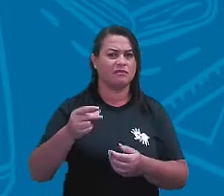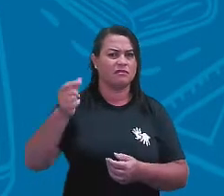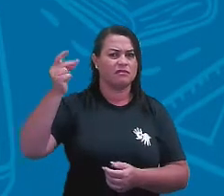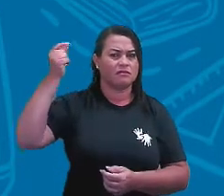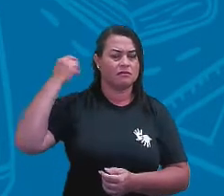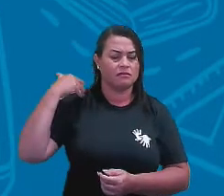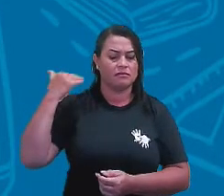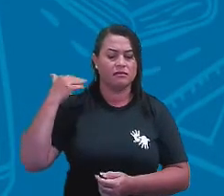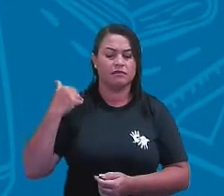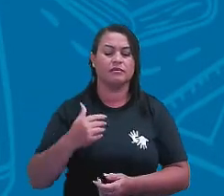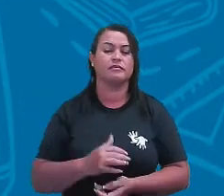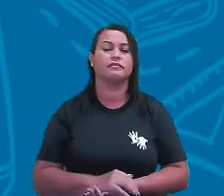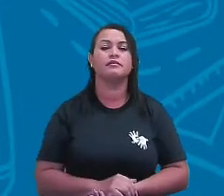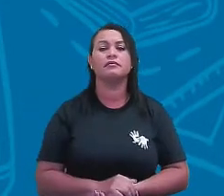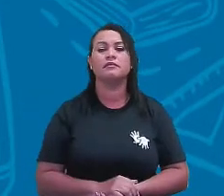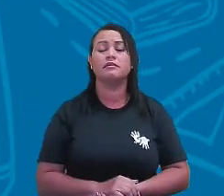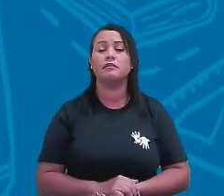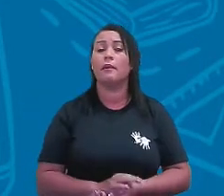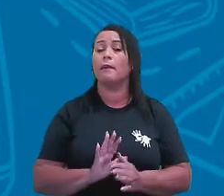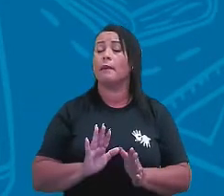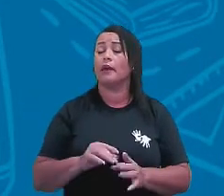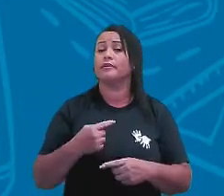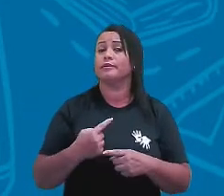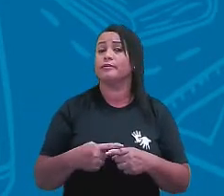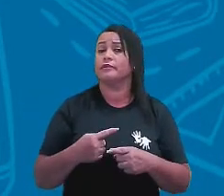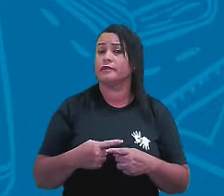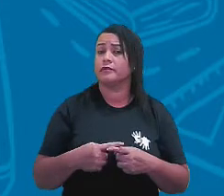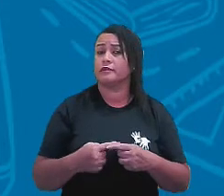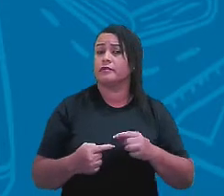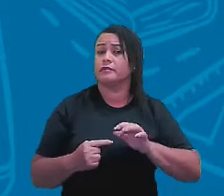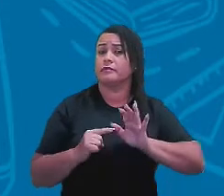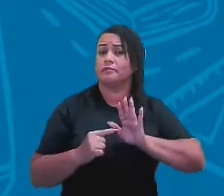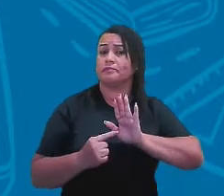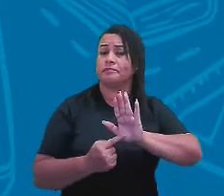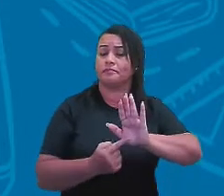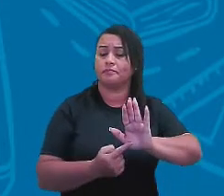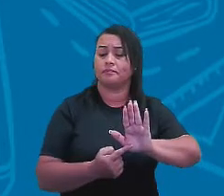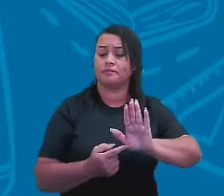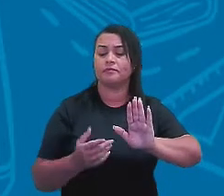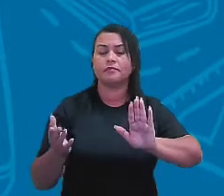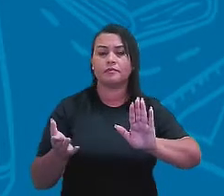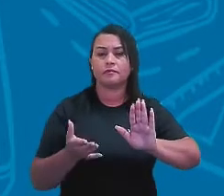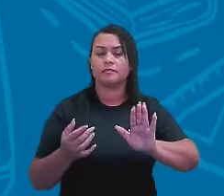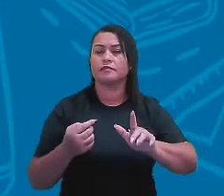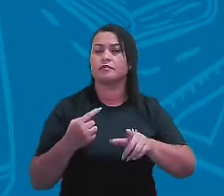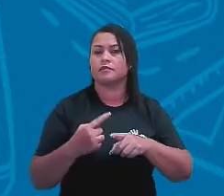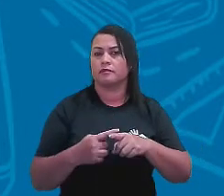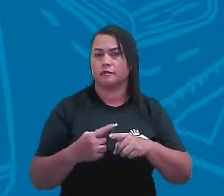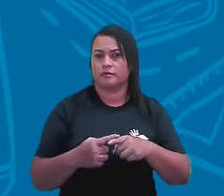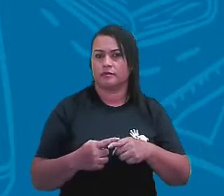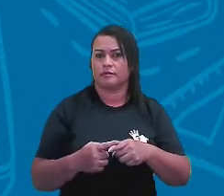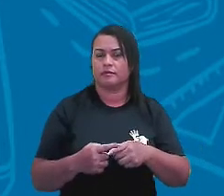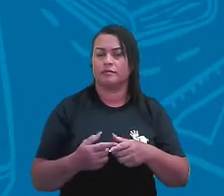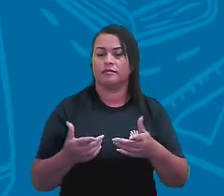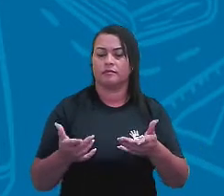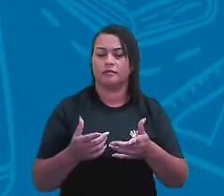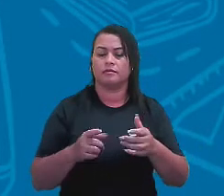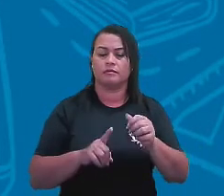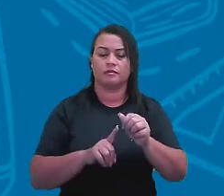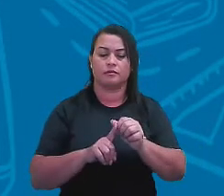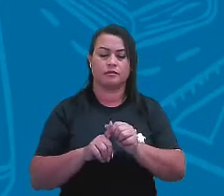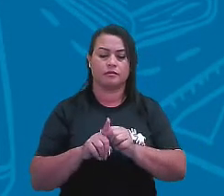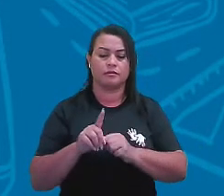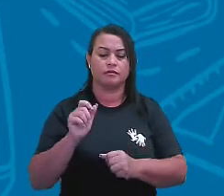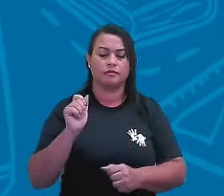tempinho atrás, de uns anos atrás. Mas por que eu trouxe ela? Porque já que a gente está vivenciando agora nesse mês de